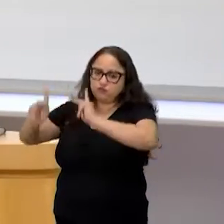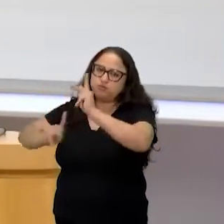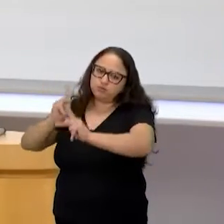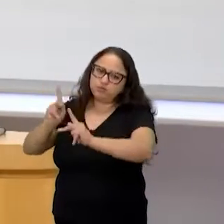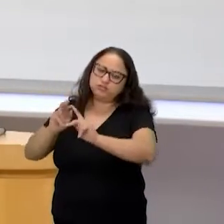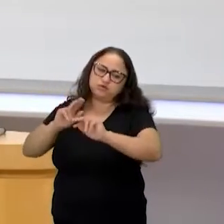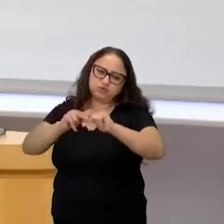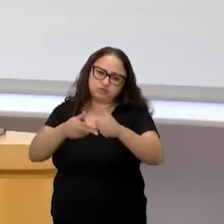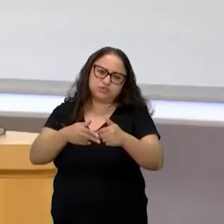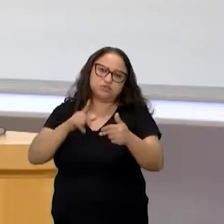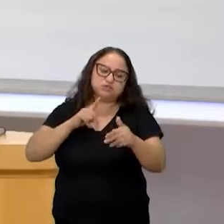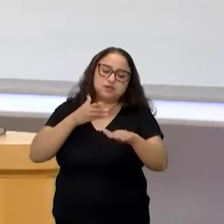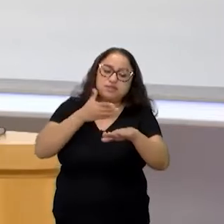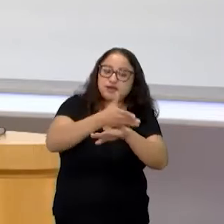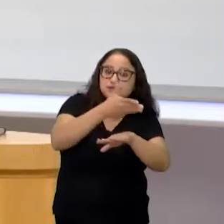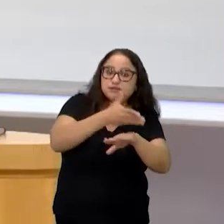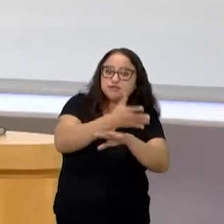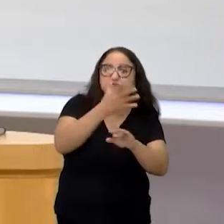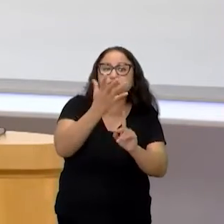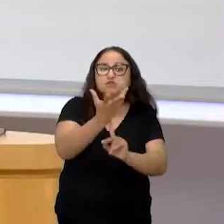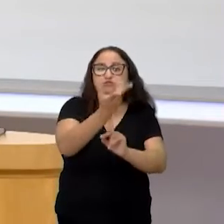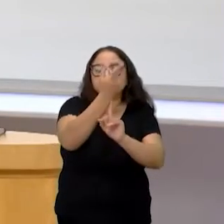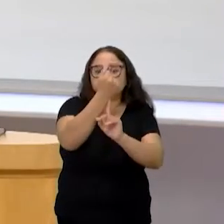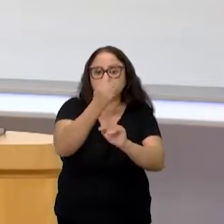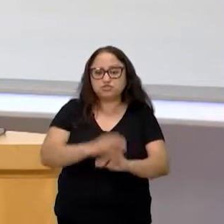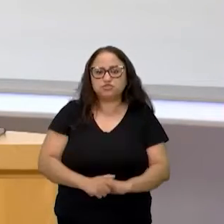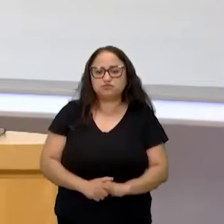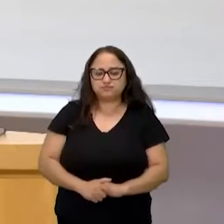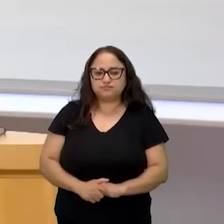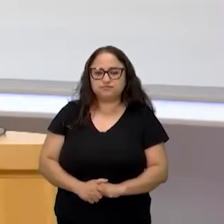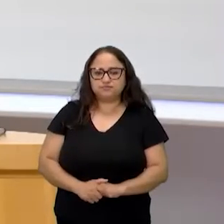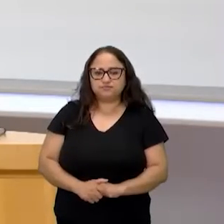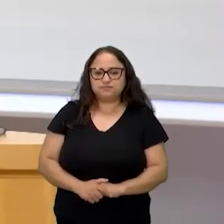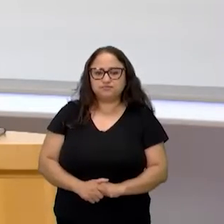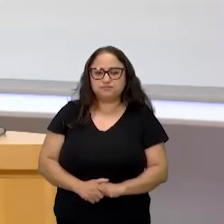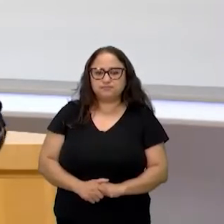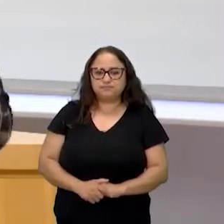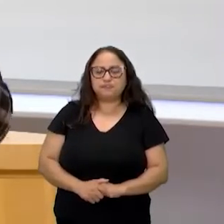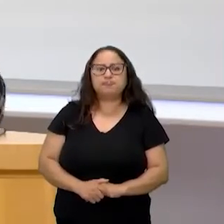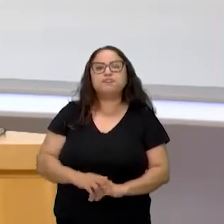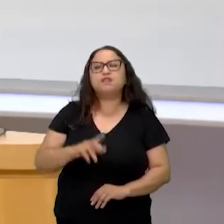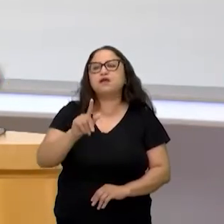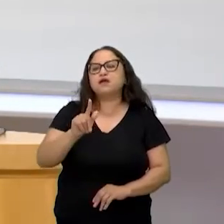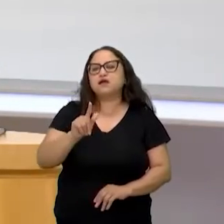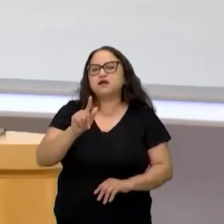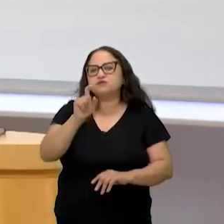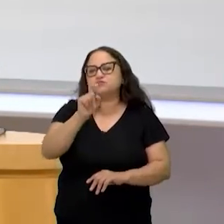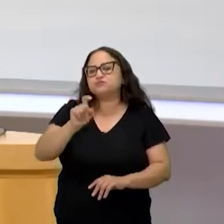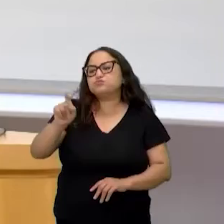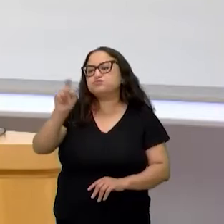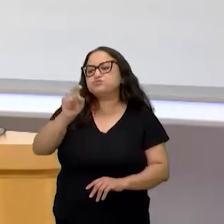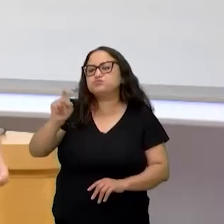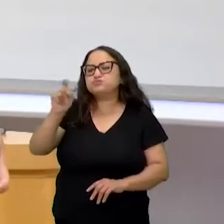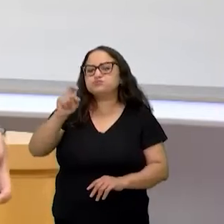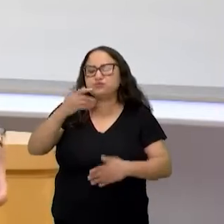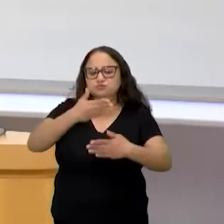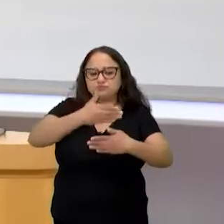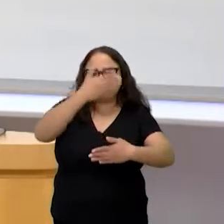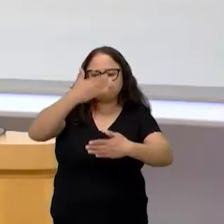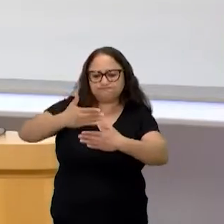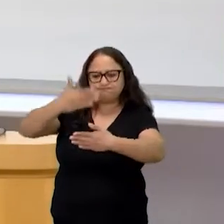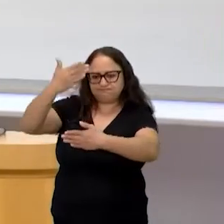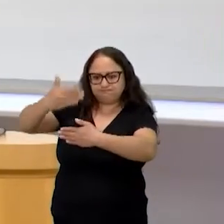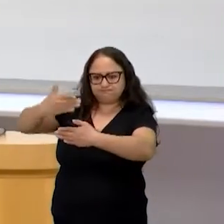da questão da intervenção artística em arte visual, tá? Então, grafites, murais,